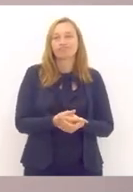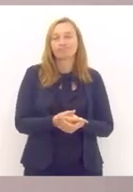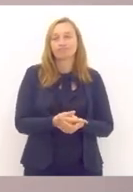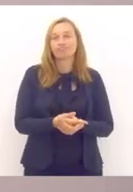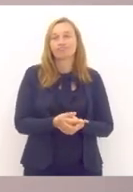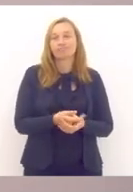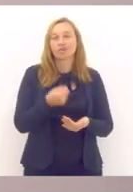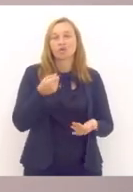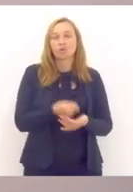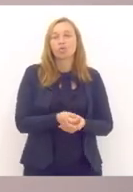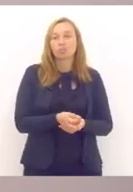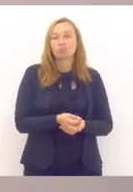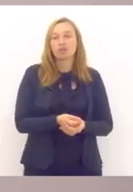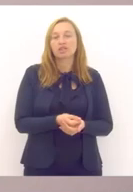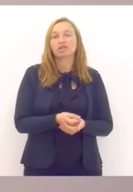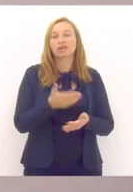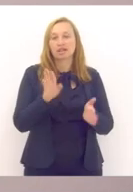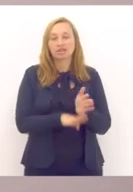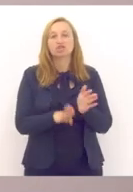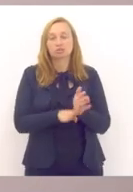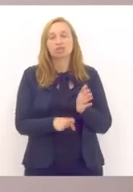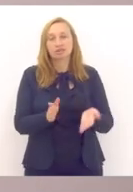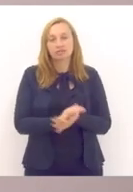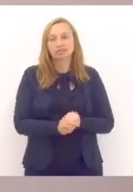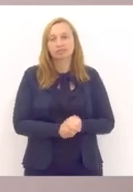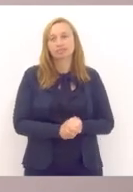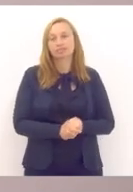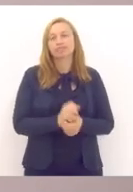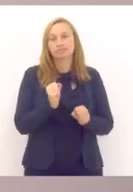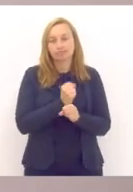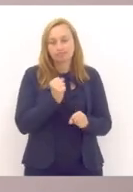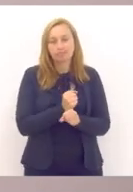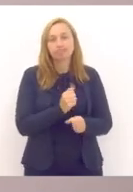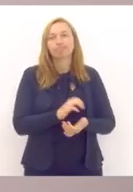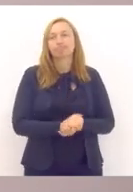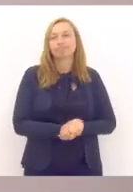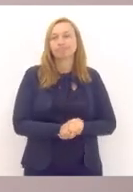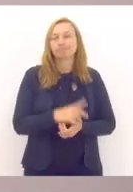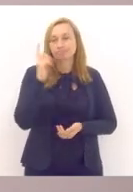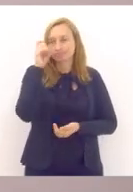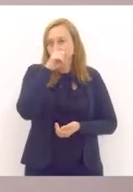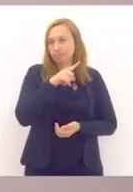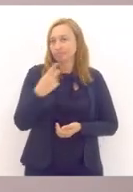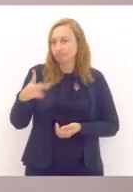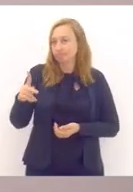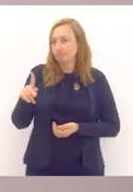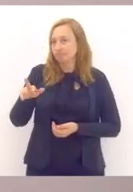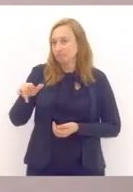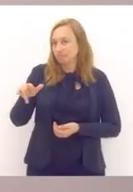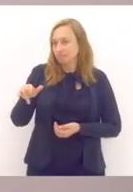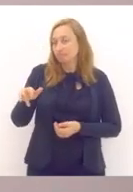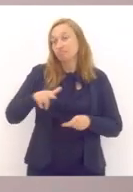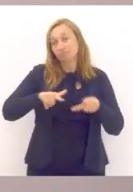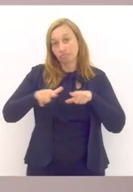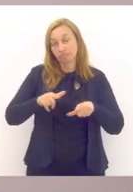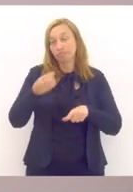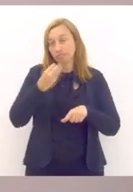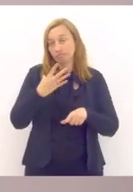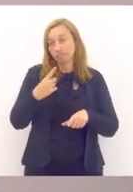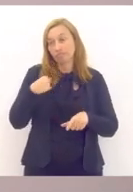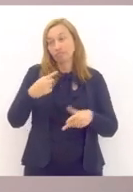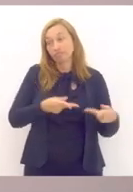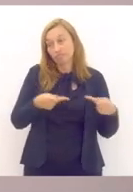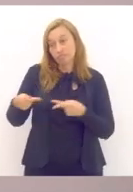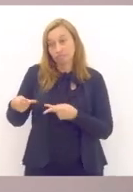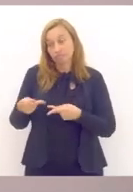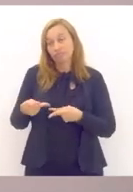a dificuldade que se tem. E seu irmão está fazendo um mandato lá brilhante, tanto é que a gente vai visitar